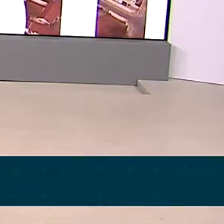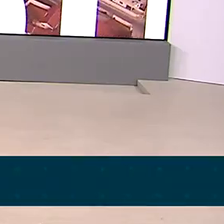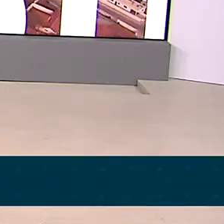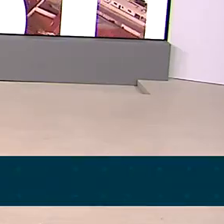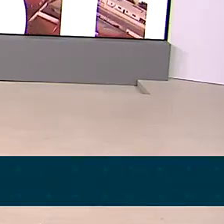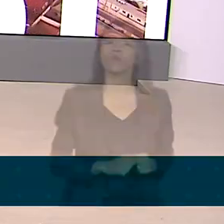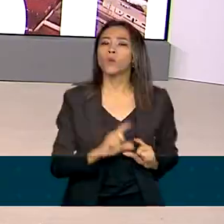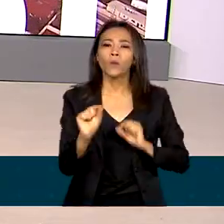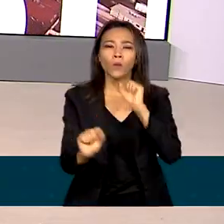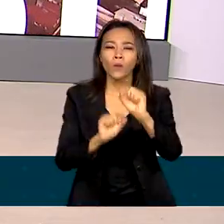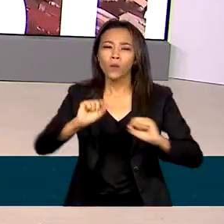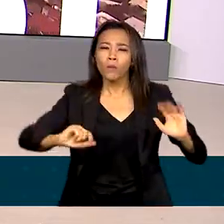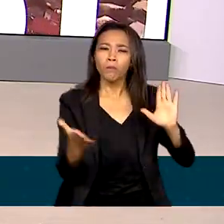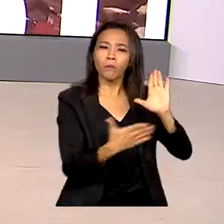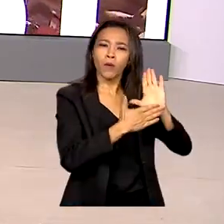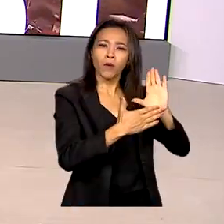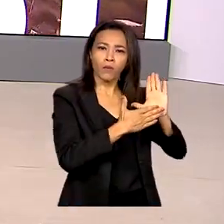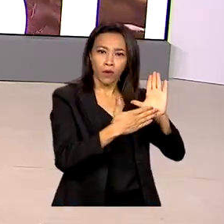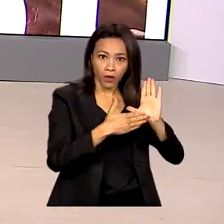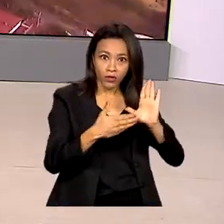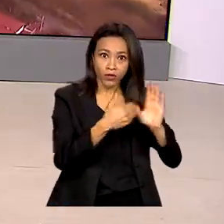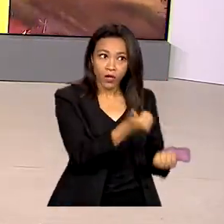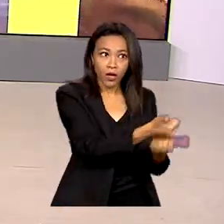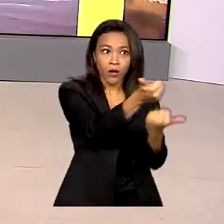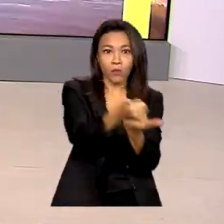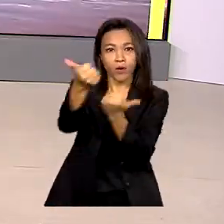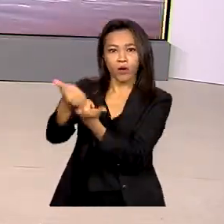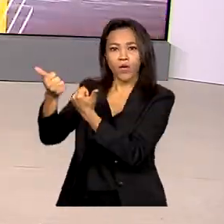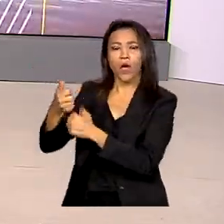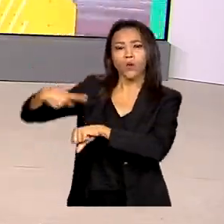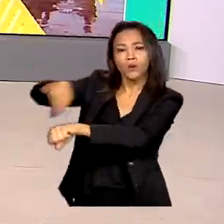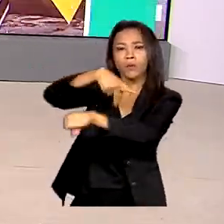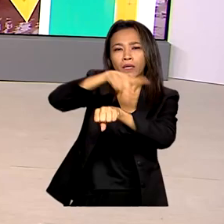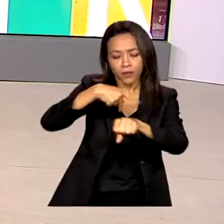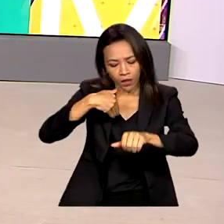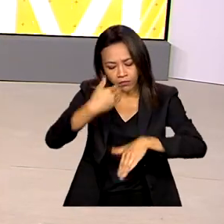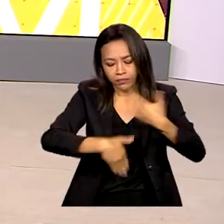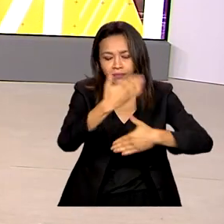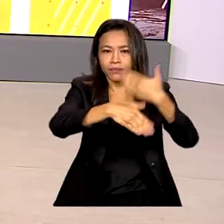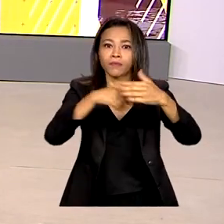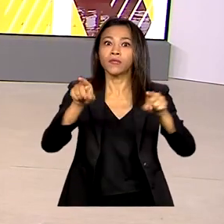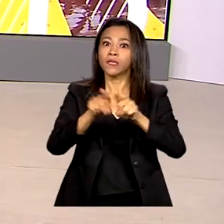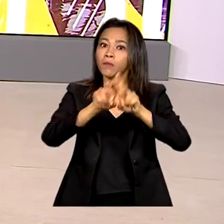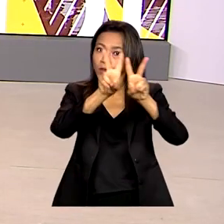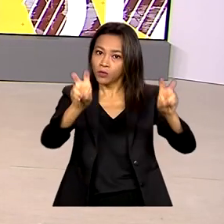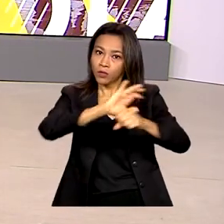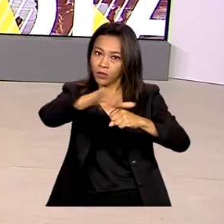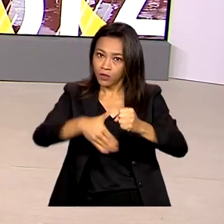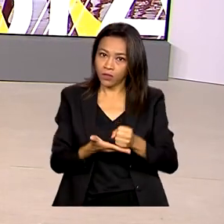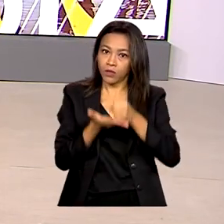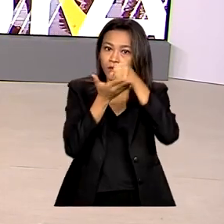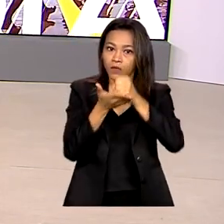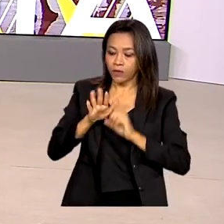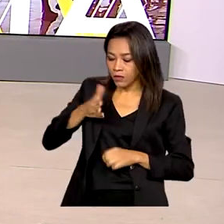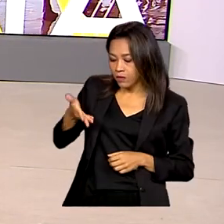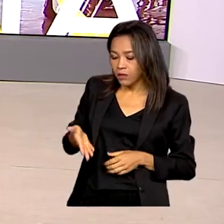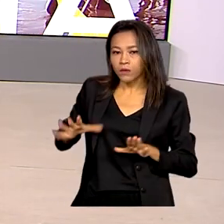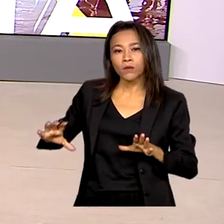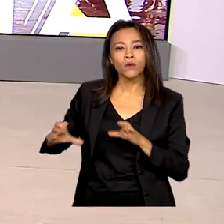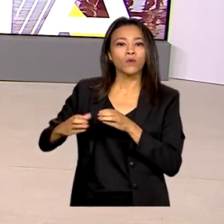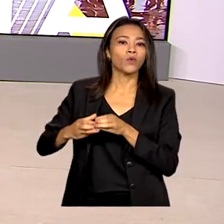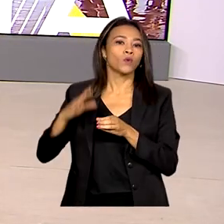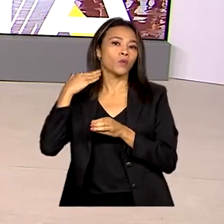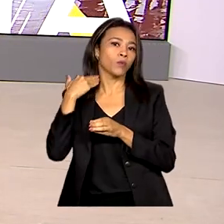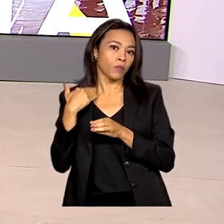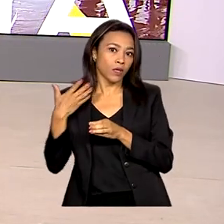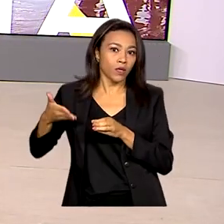Com a proposta de atender países emergentes com financiamentos e promover a sustentabilidade, o novo Banco de Desenvolvimento do